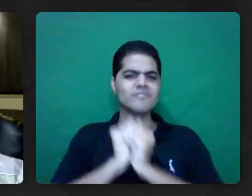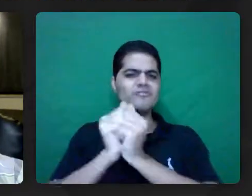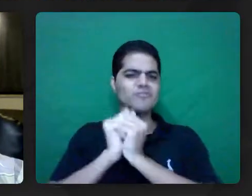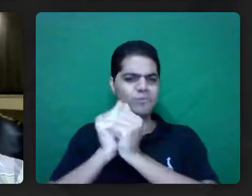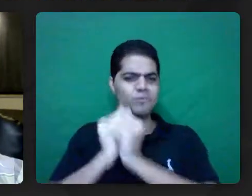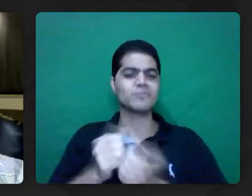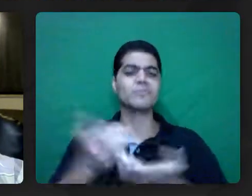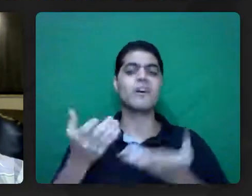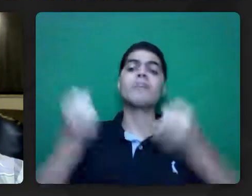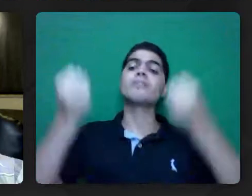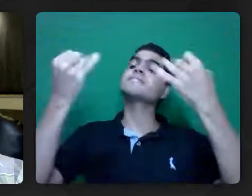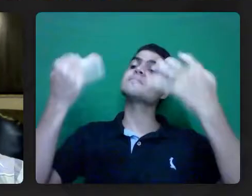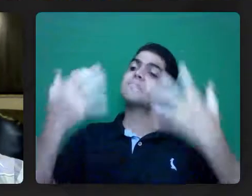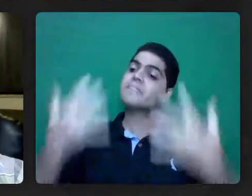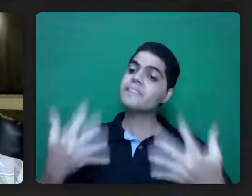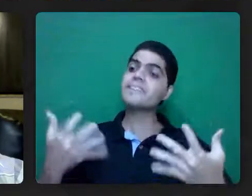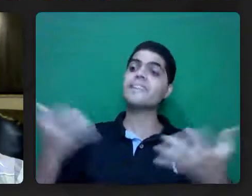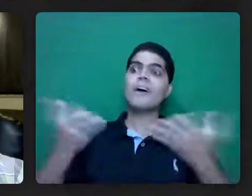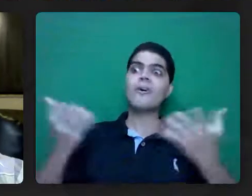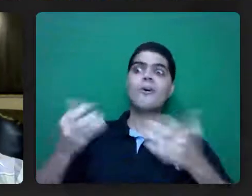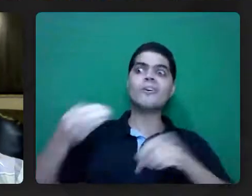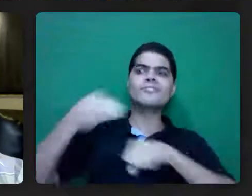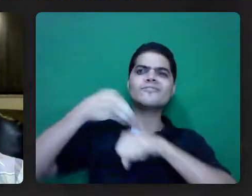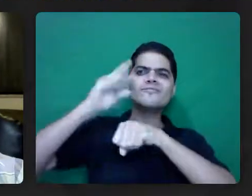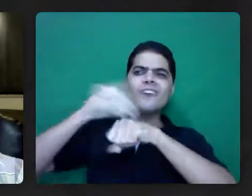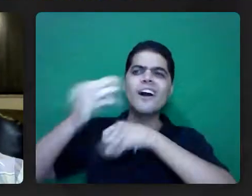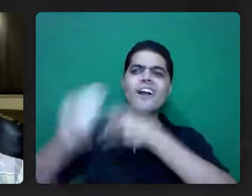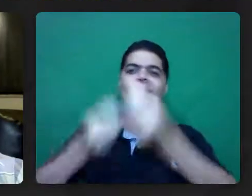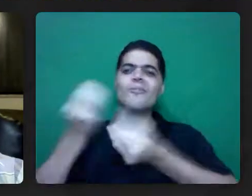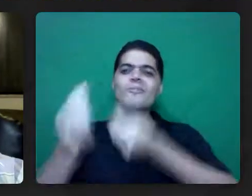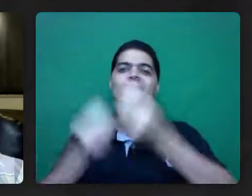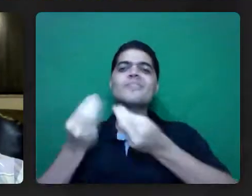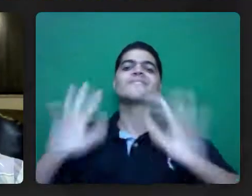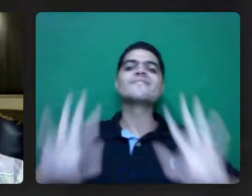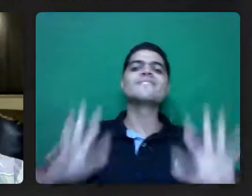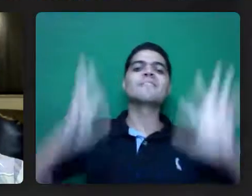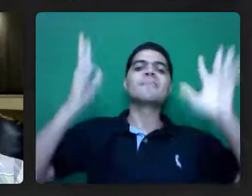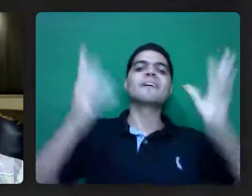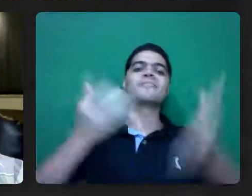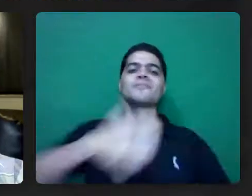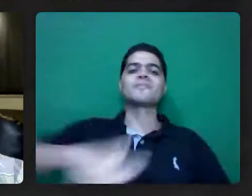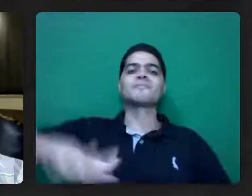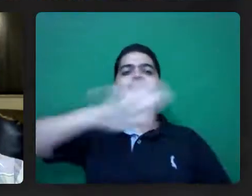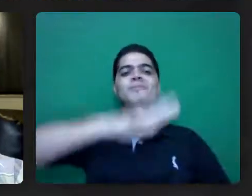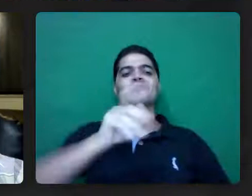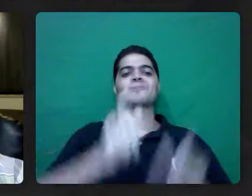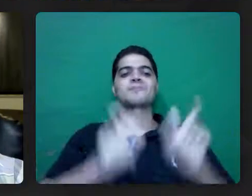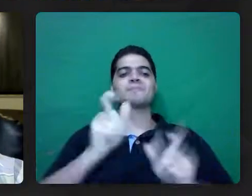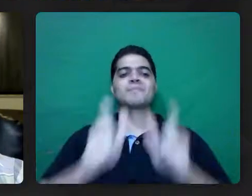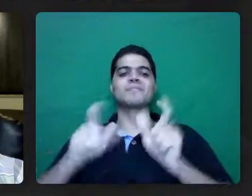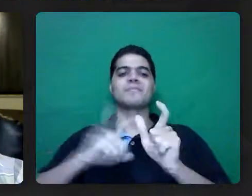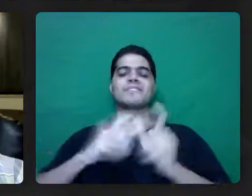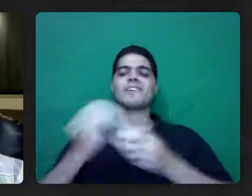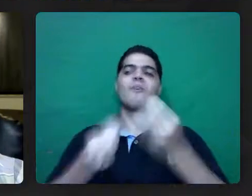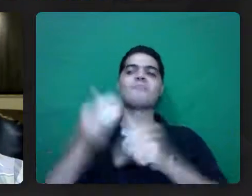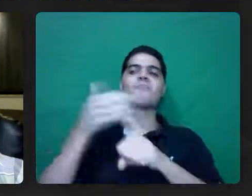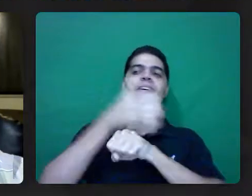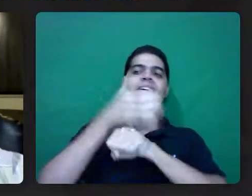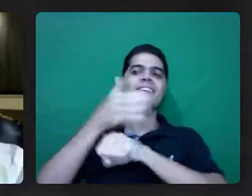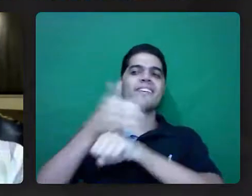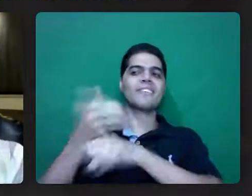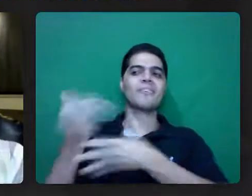Ivan, eu quero que você já dê um spoiler aí de como que vai ser essa maratona, como é que o pessoal vai sair depois de ter participado dessa